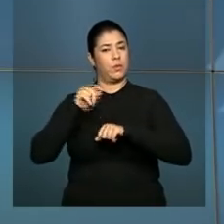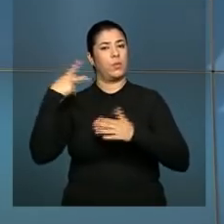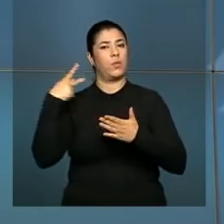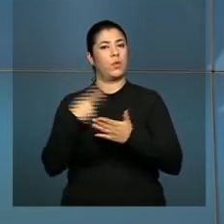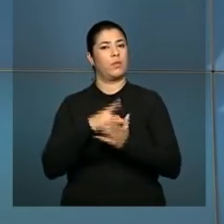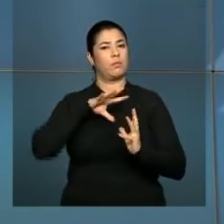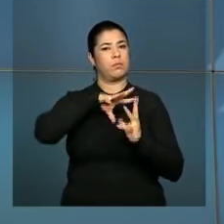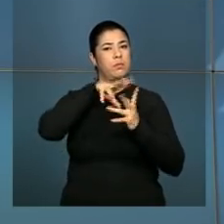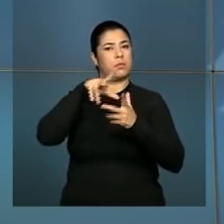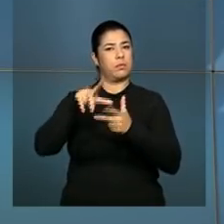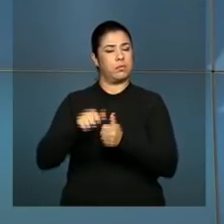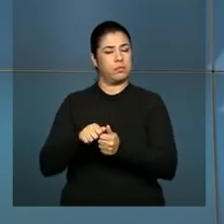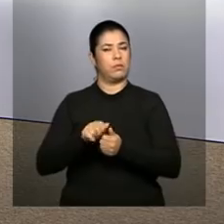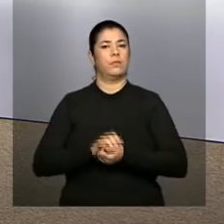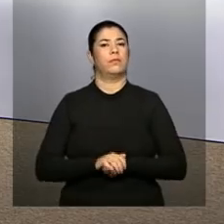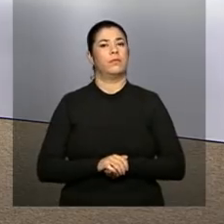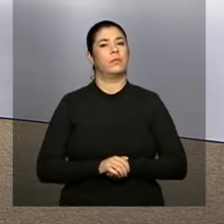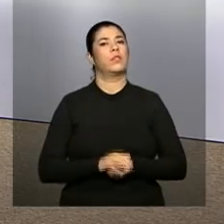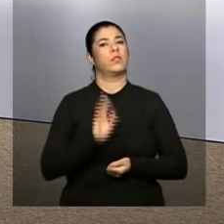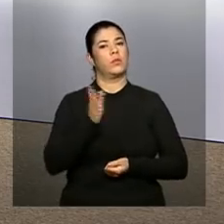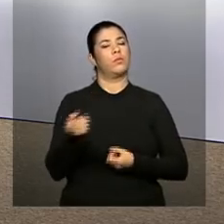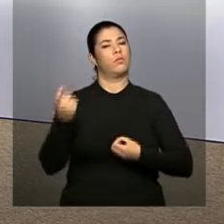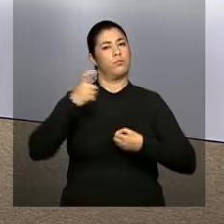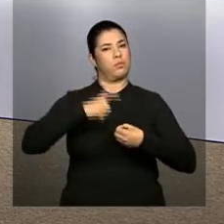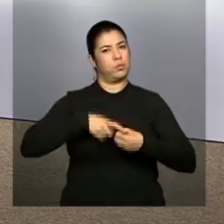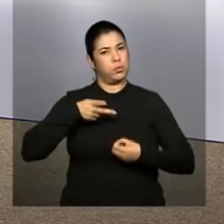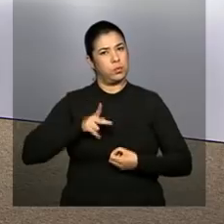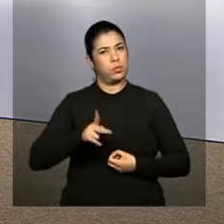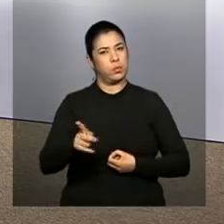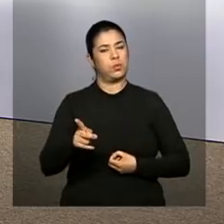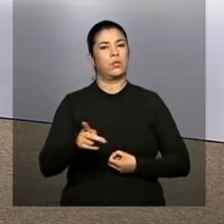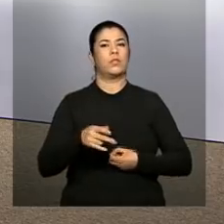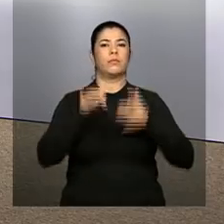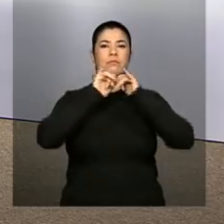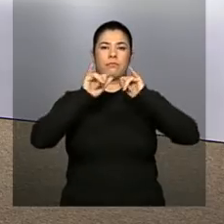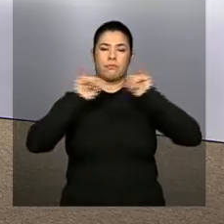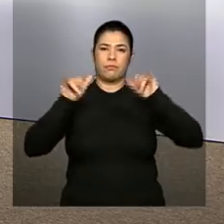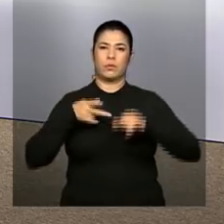que acontece no exterior. E nós podemos voltar a qualquer momento